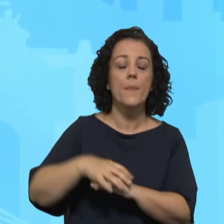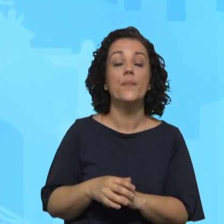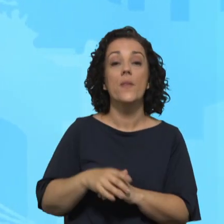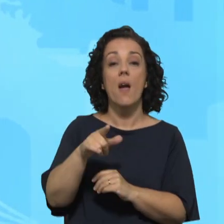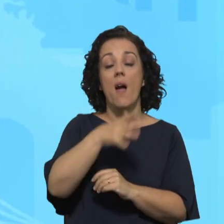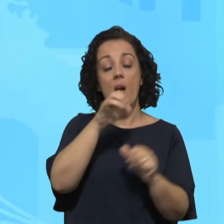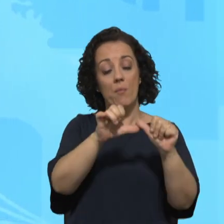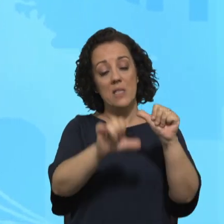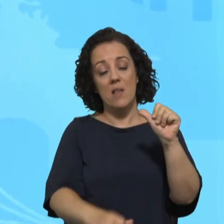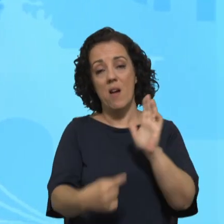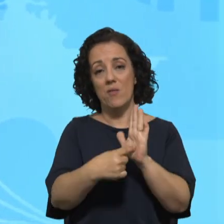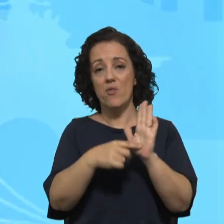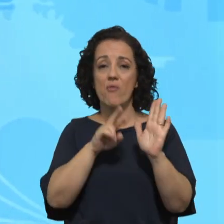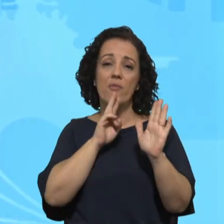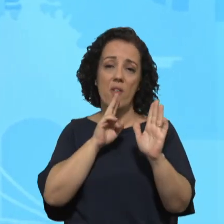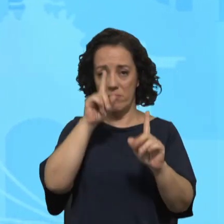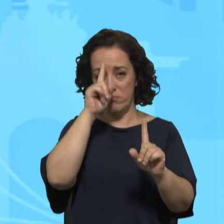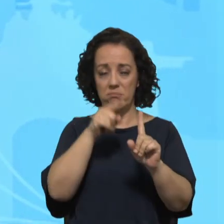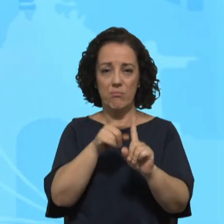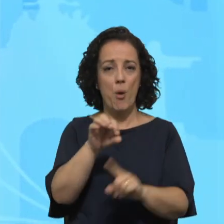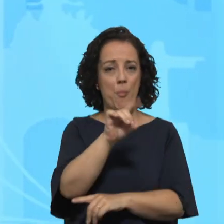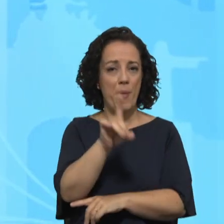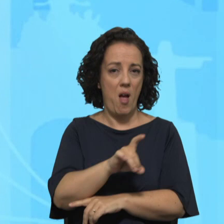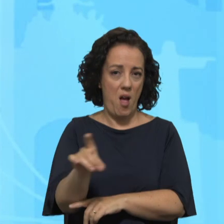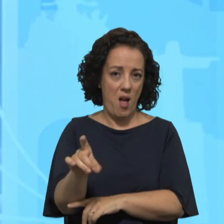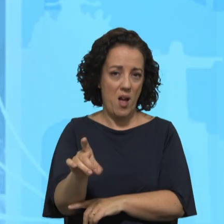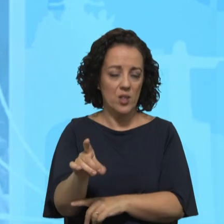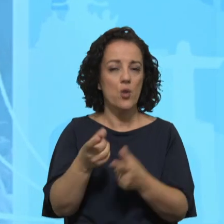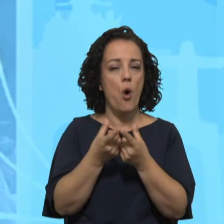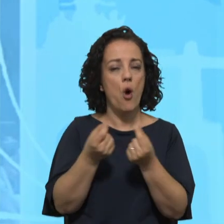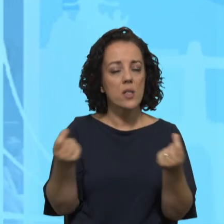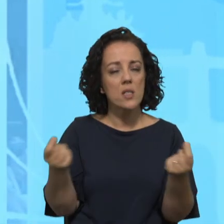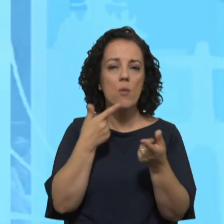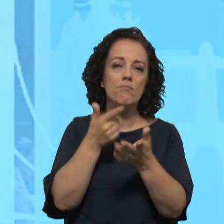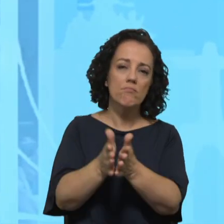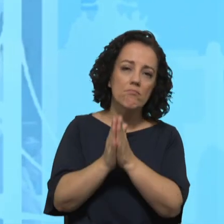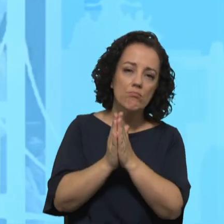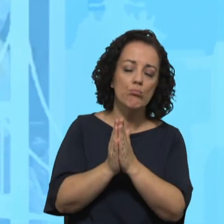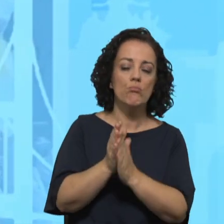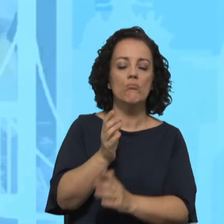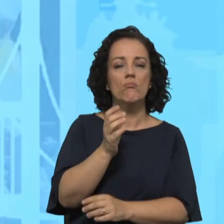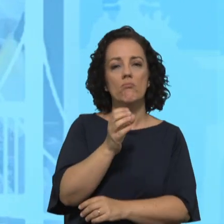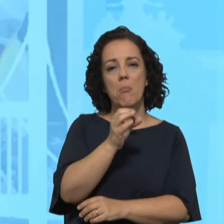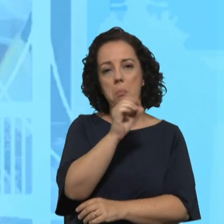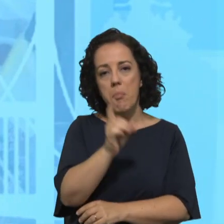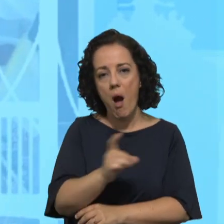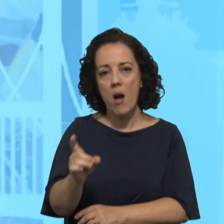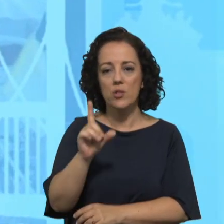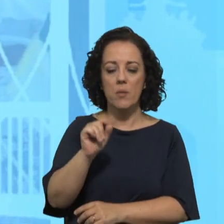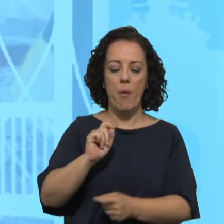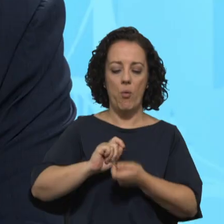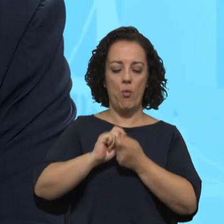para a paz, é toda ela assente nesta premissa também da oração e da conversão, a grande atualidade